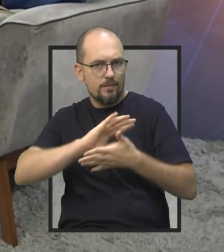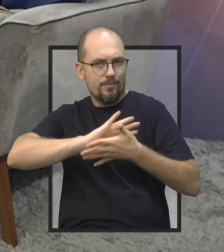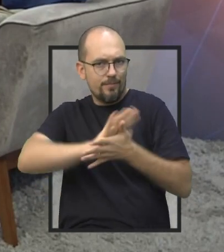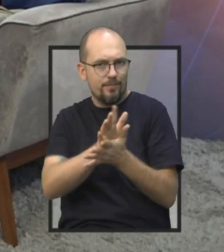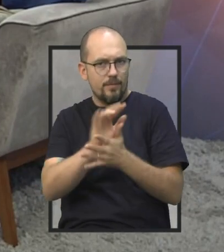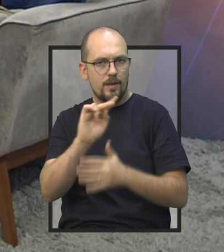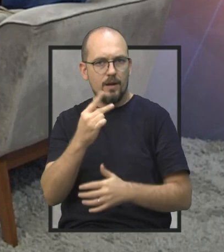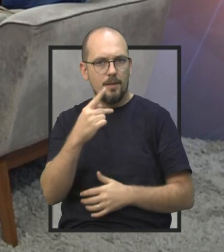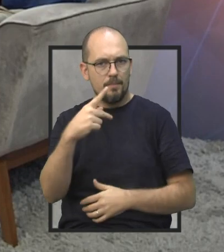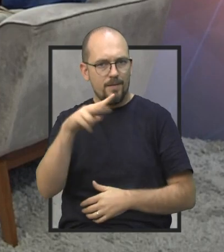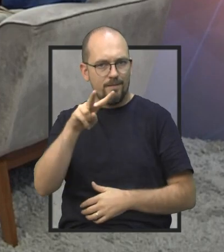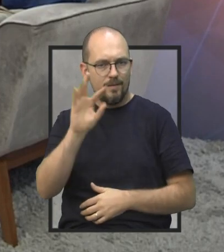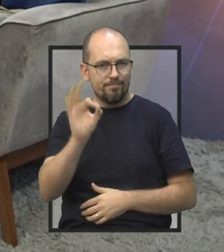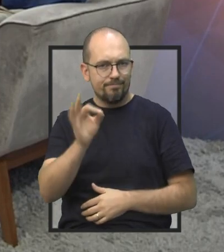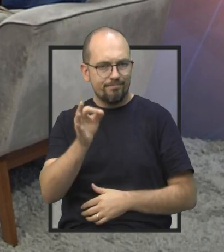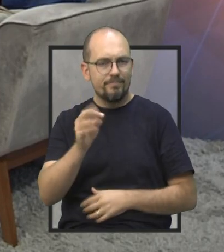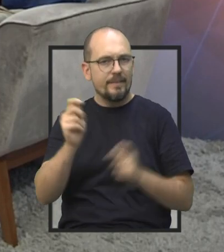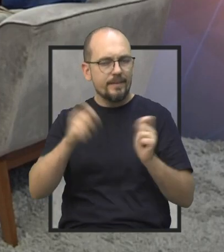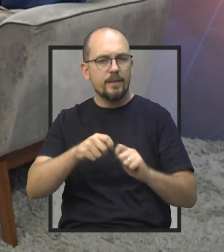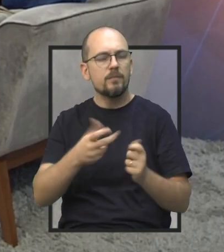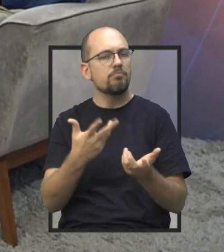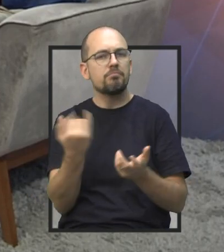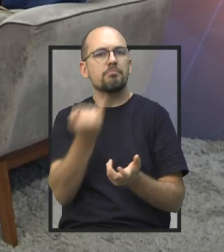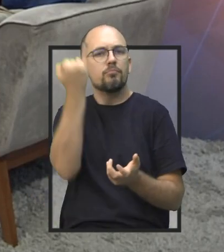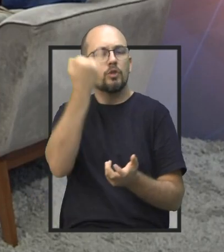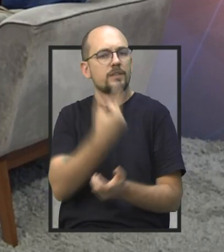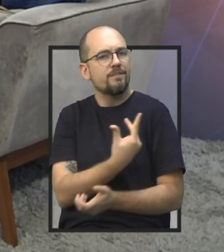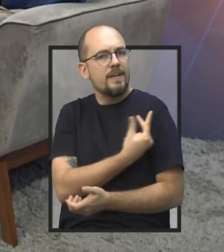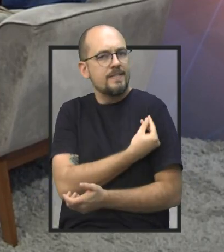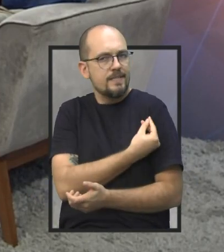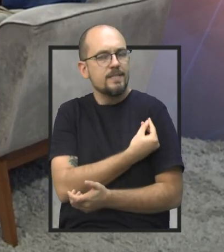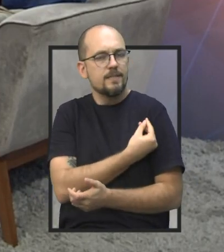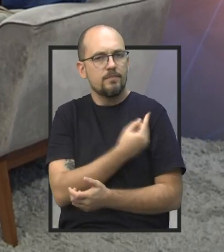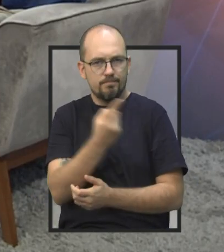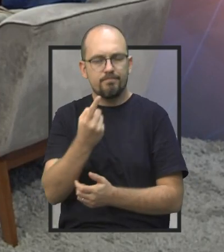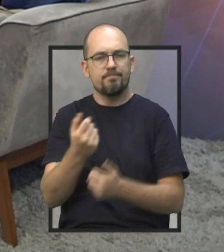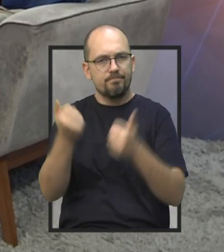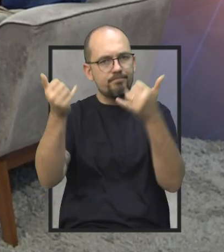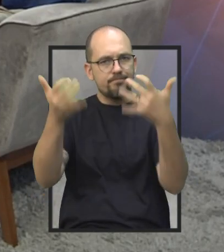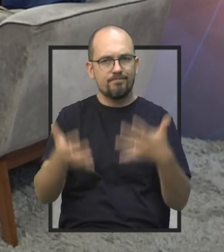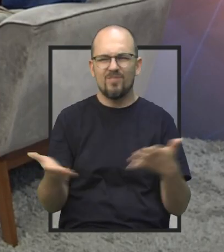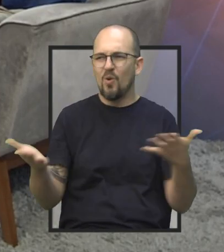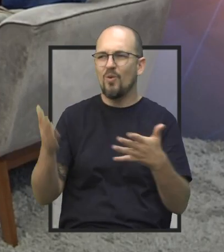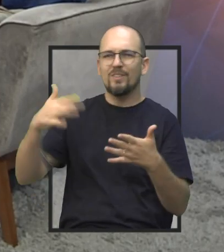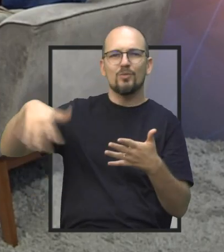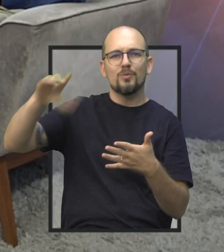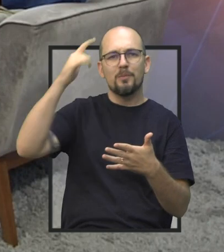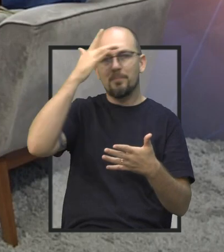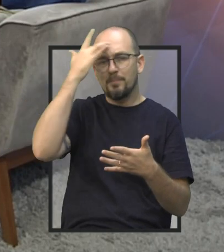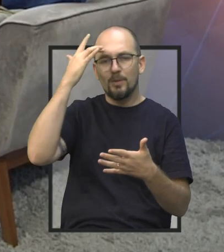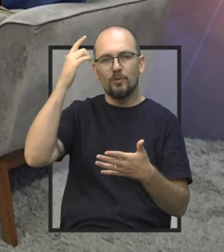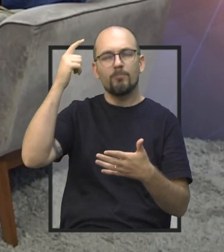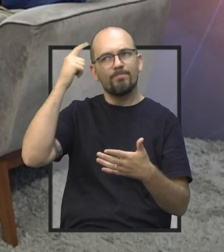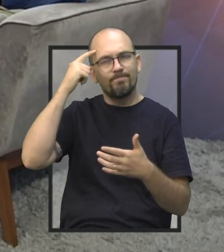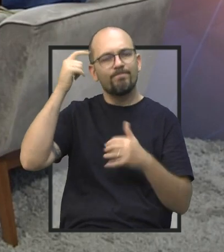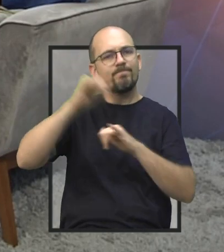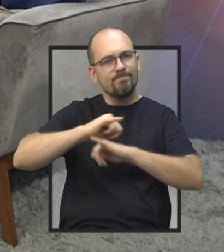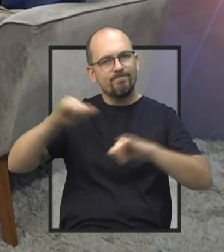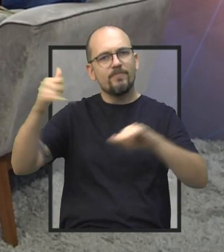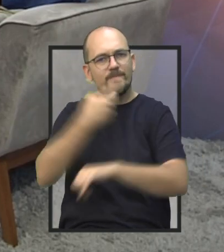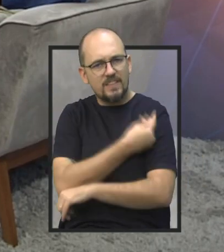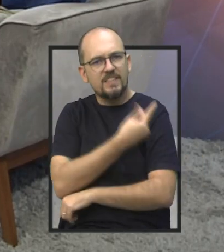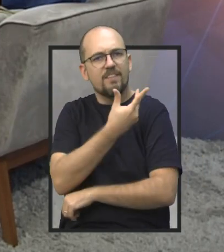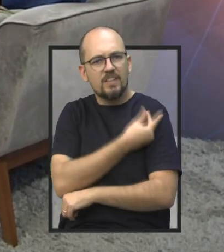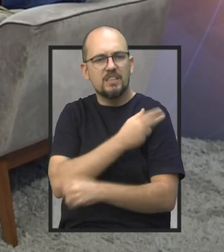públicos específicos. Qual é a importância? Então, muito se fala hoje em dia da questão de vacinas, da importância das vacinas de todos